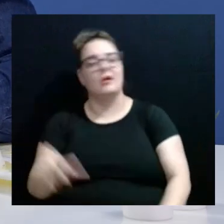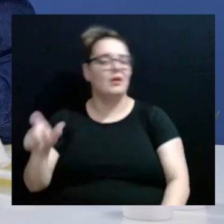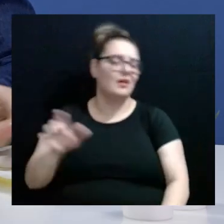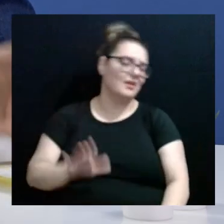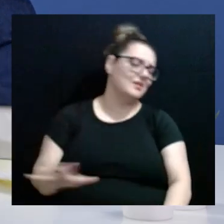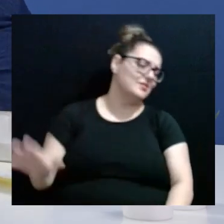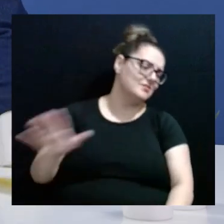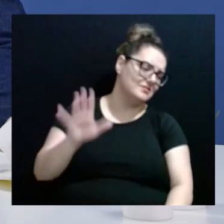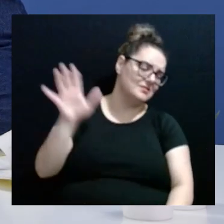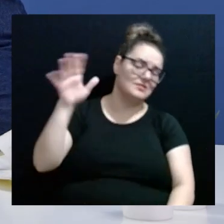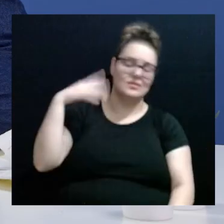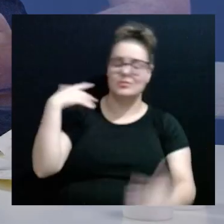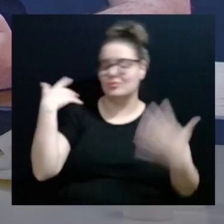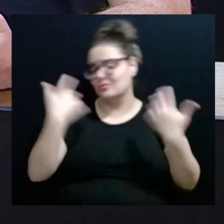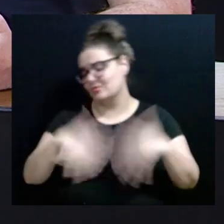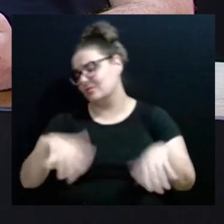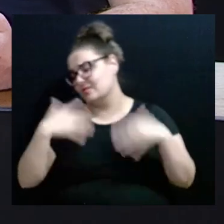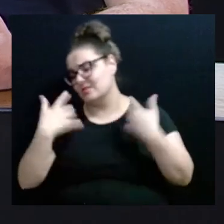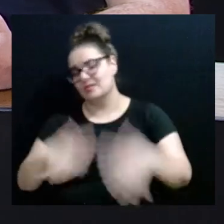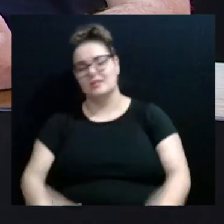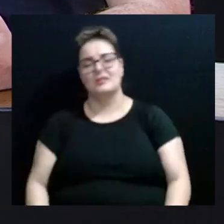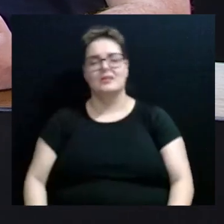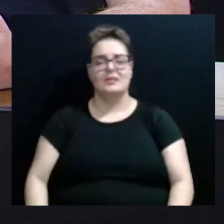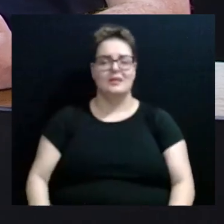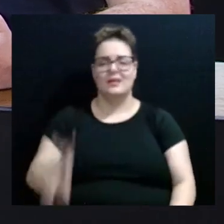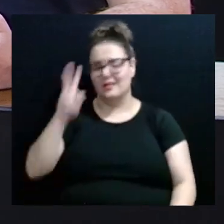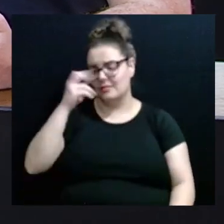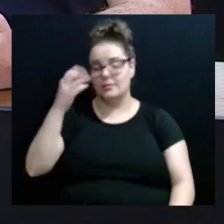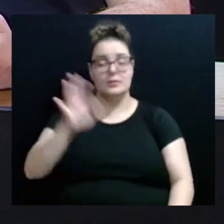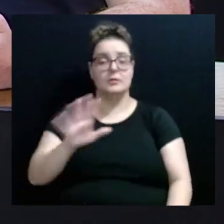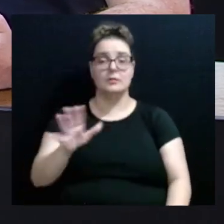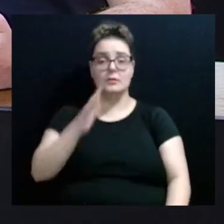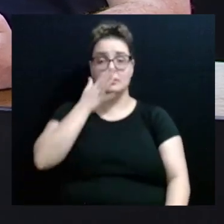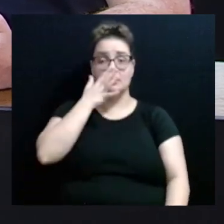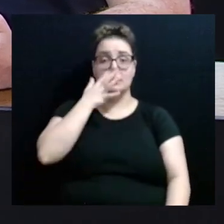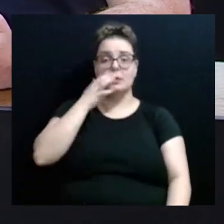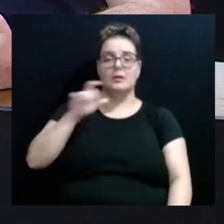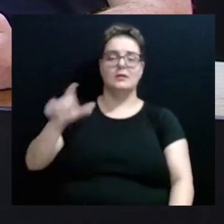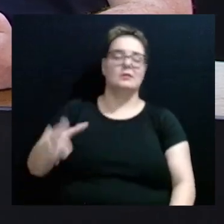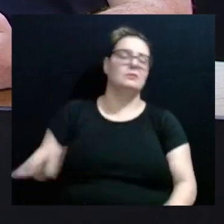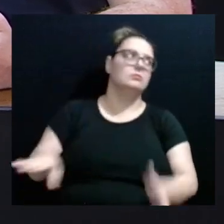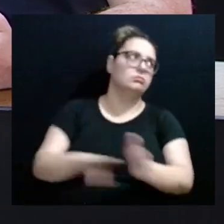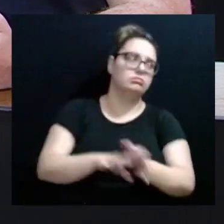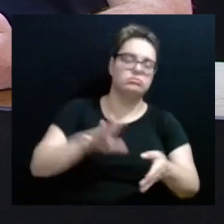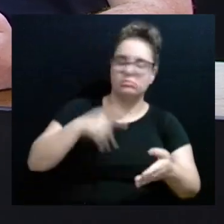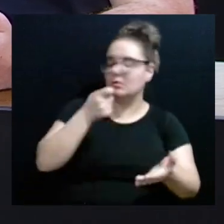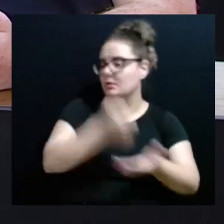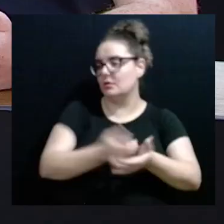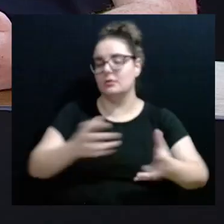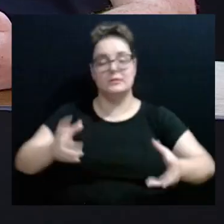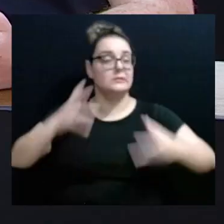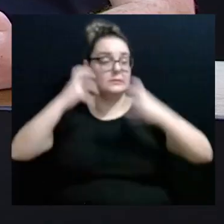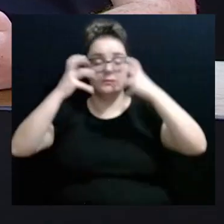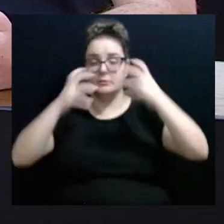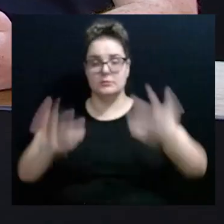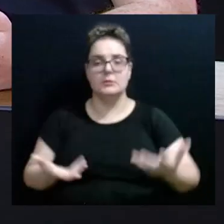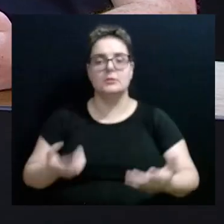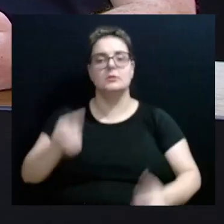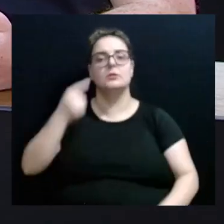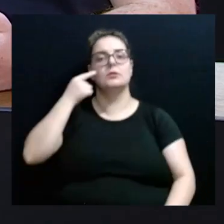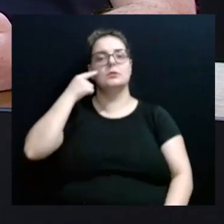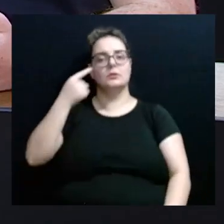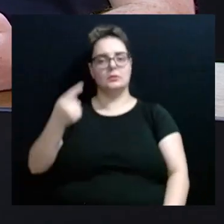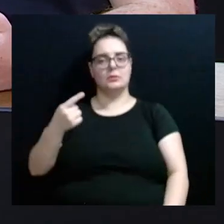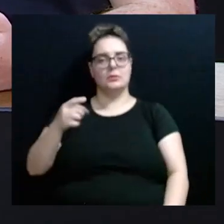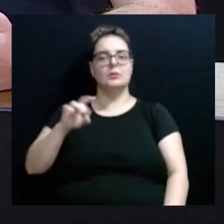conta, usou o cartão de crédito, aí você já está ali, quer lembrar a viagem, aquele momento, não, mas tem a fatura do cartão chegando. Então,